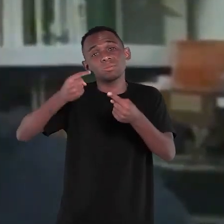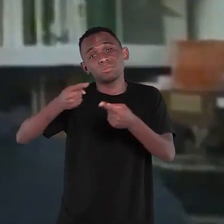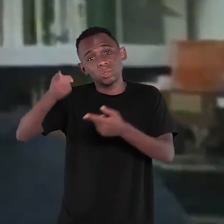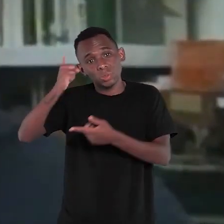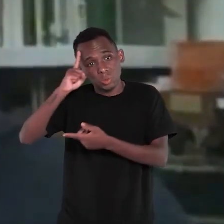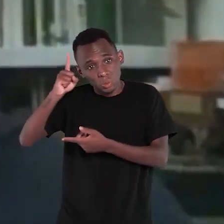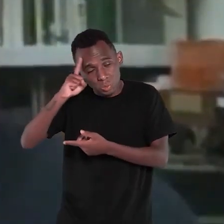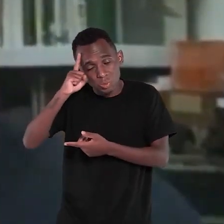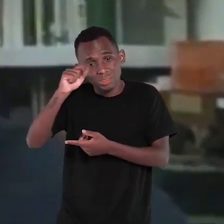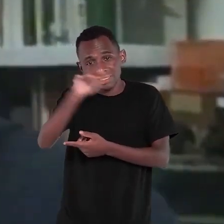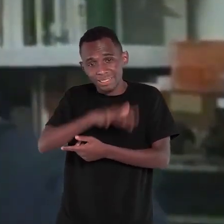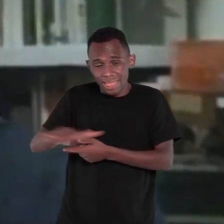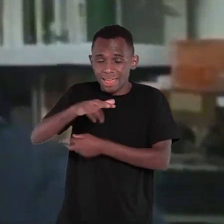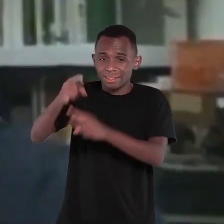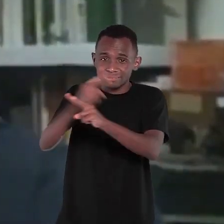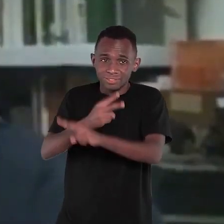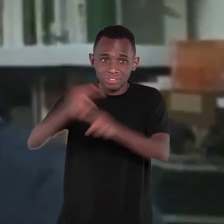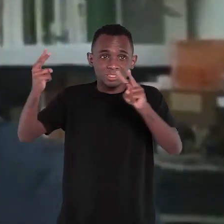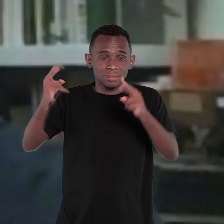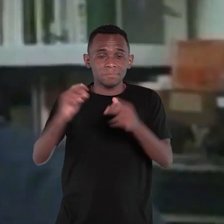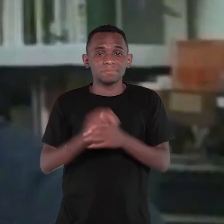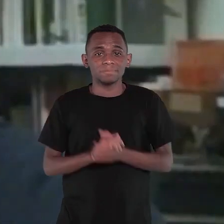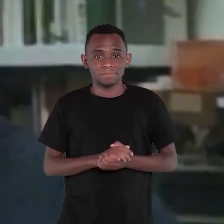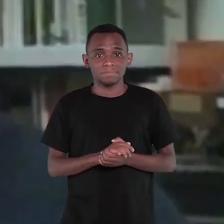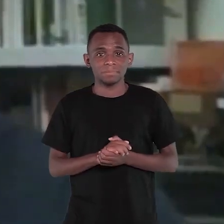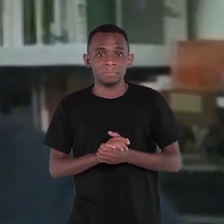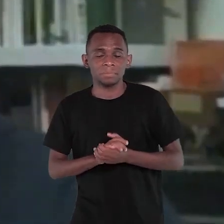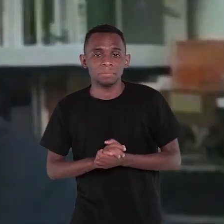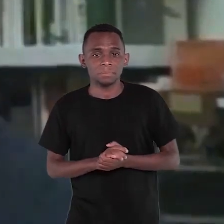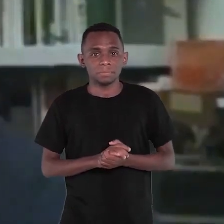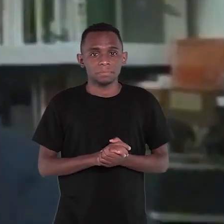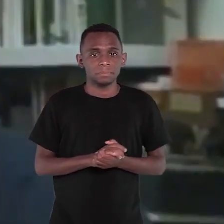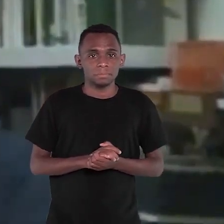que a gente enfrenta na questão do digital, né? Certo.